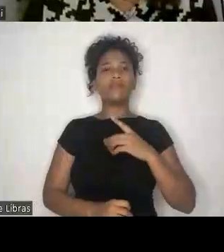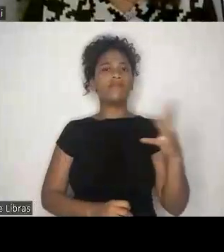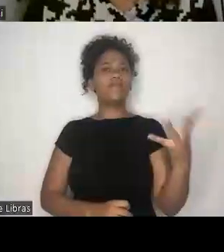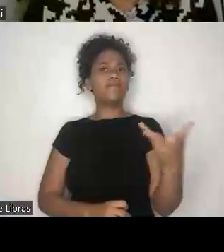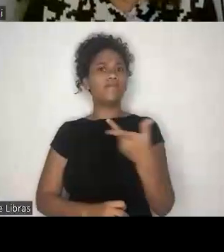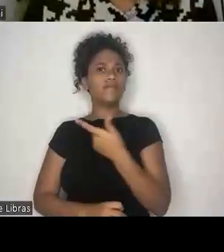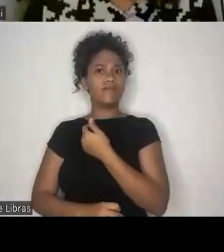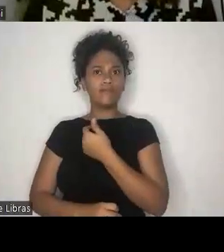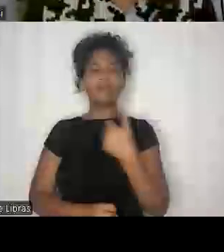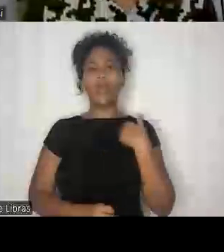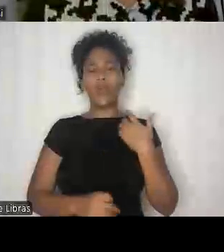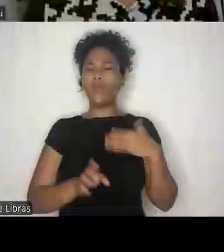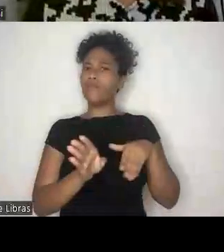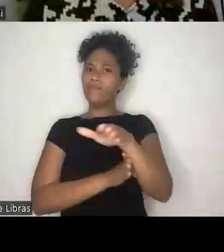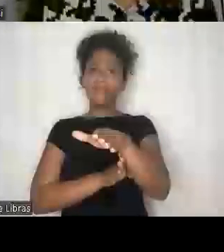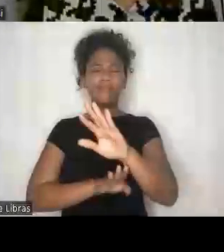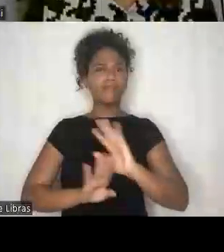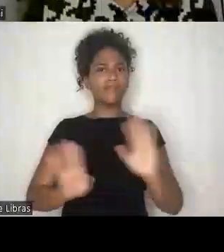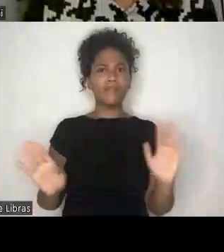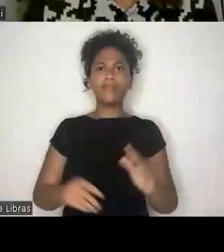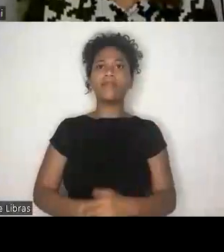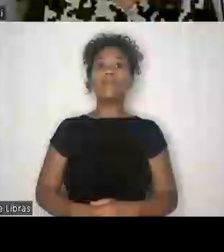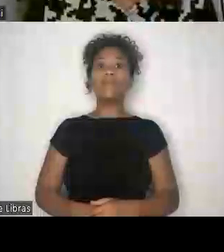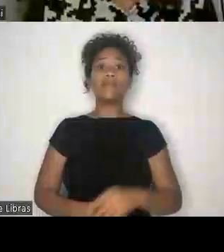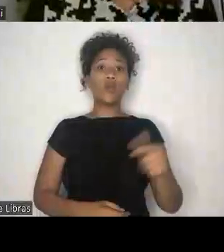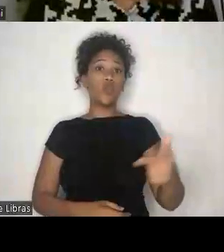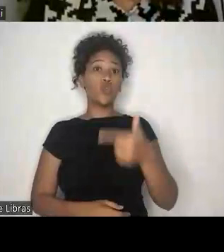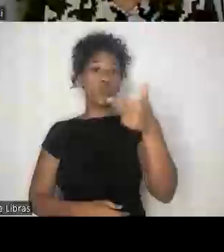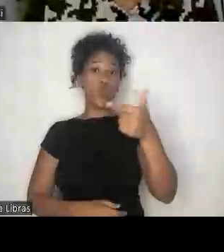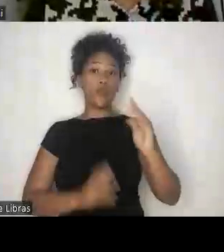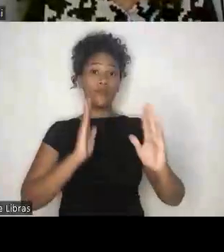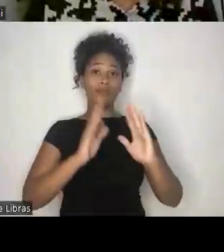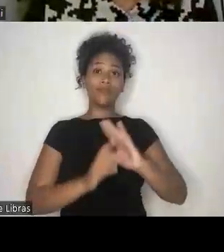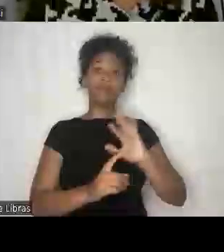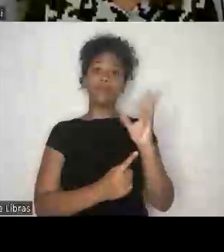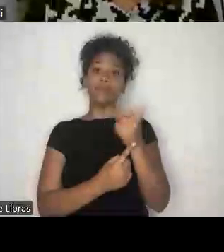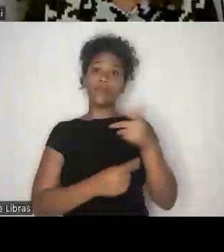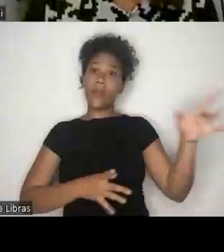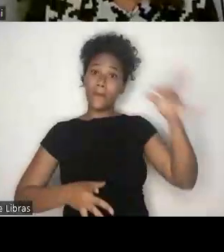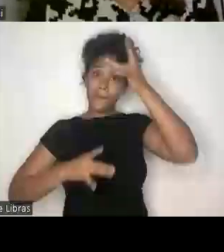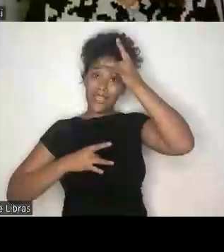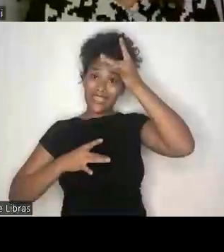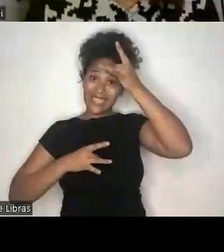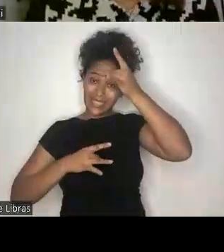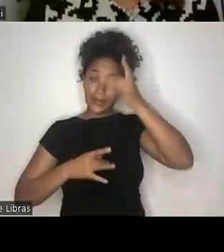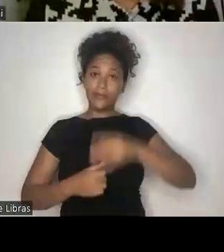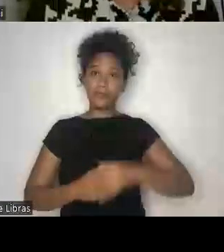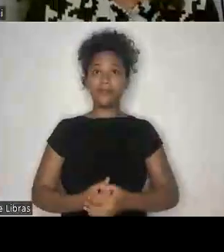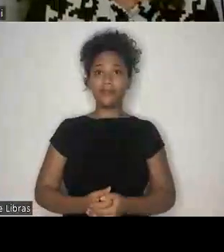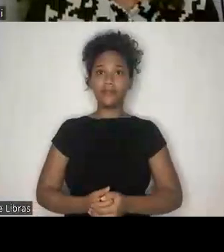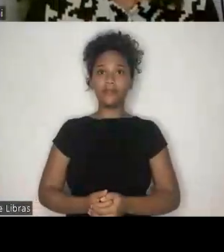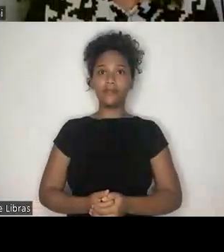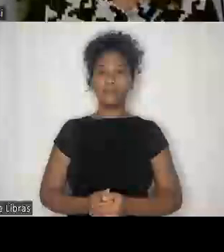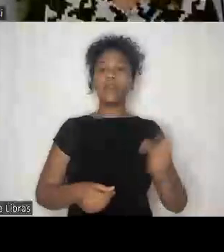Recomendo firmemente o módulo 2 de arte performáticas com Felipe Assis e Rita Aquino Bianca